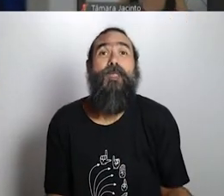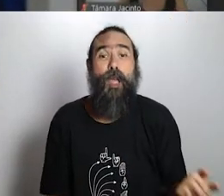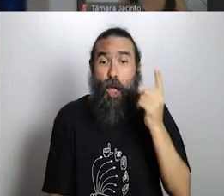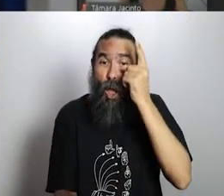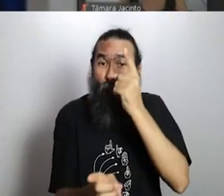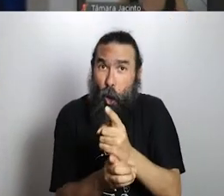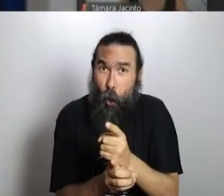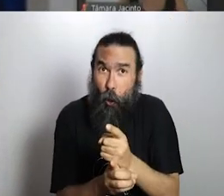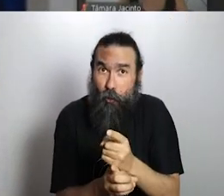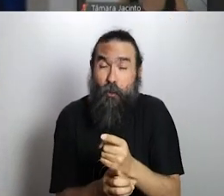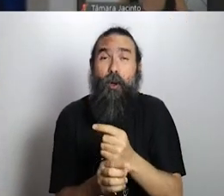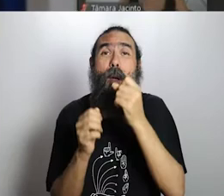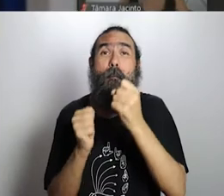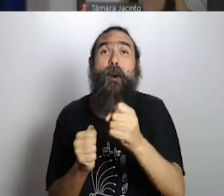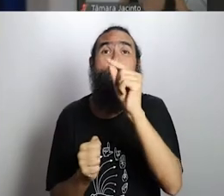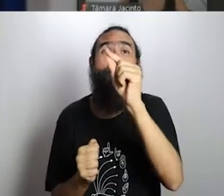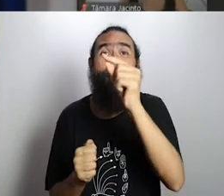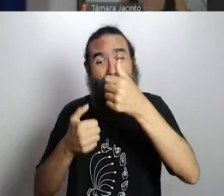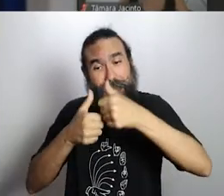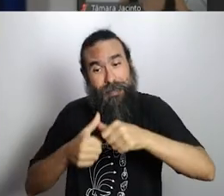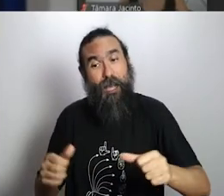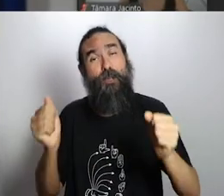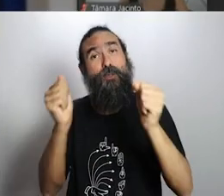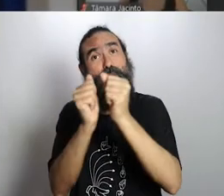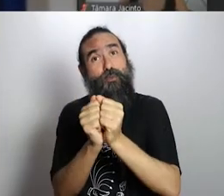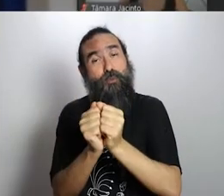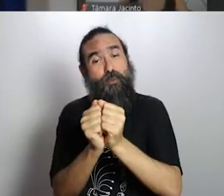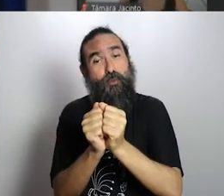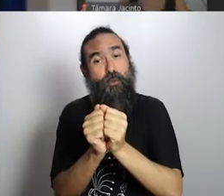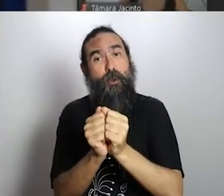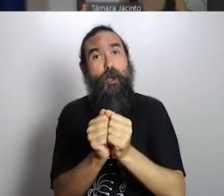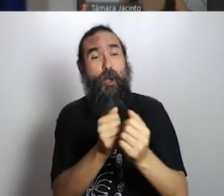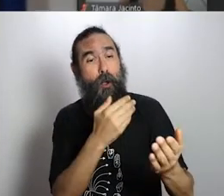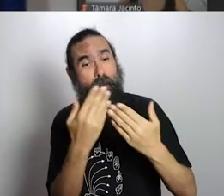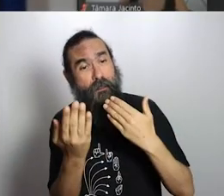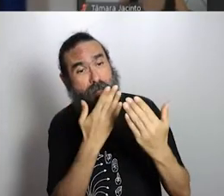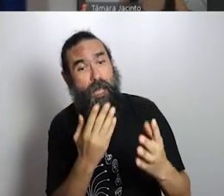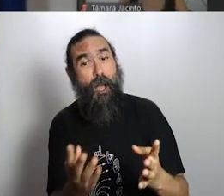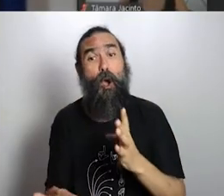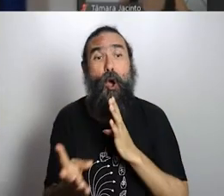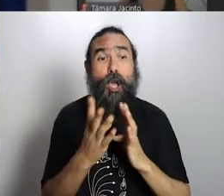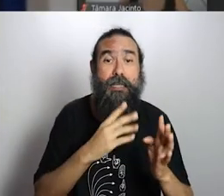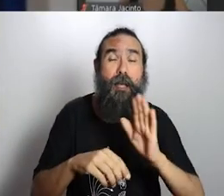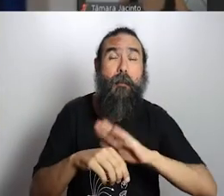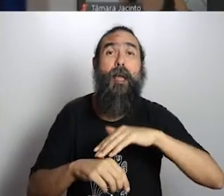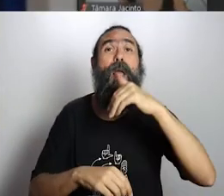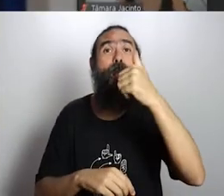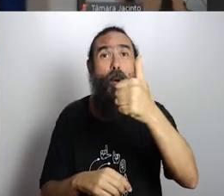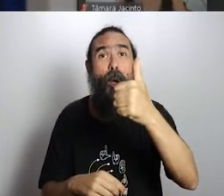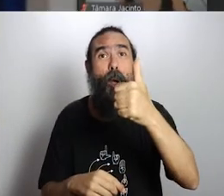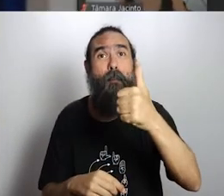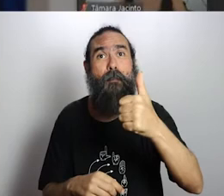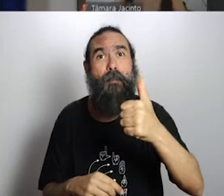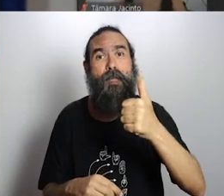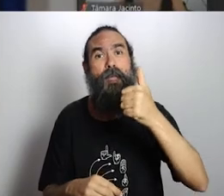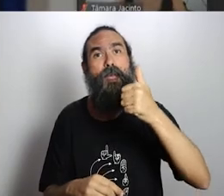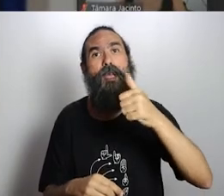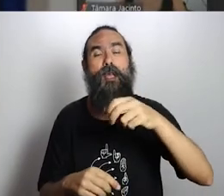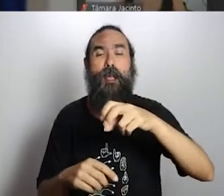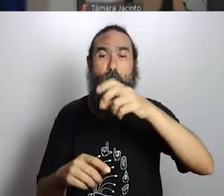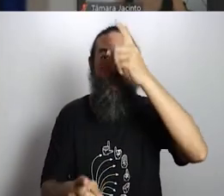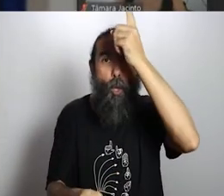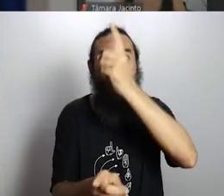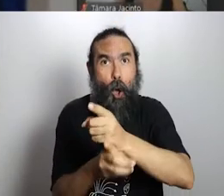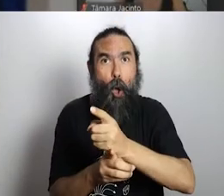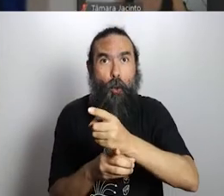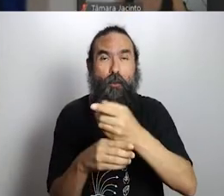quando a gente tem a oportunidade de conviver com a população, com as pessoas que estão ali para presenciar o encontro,